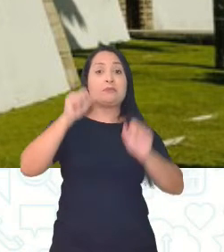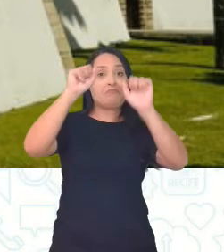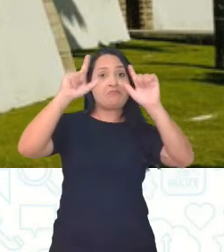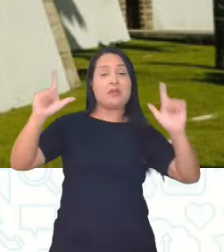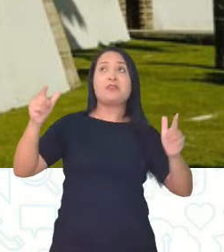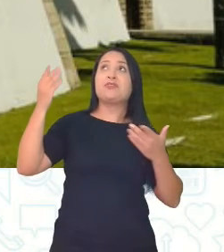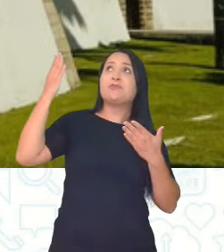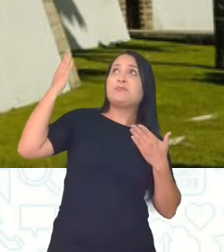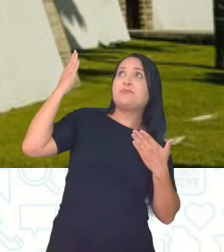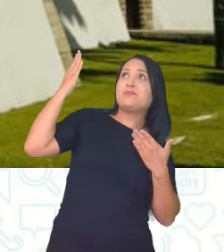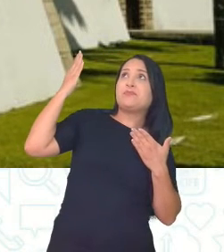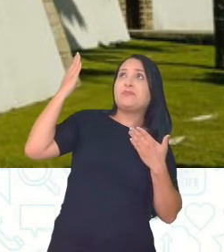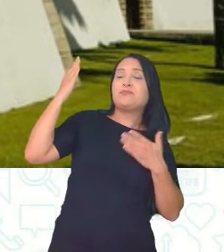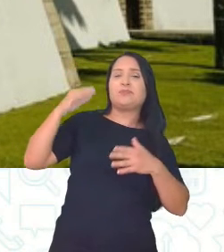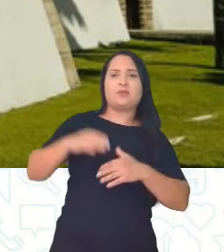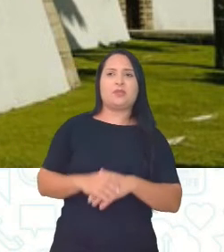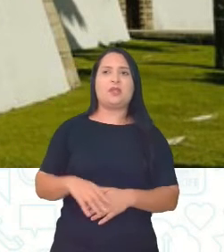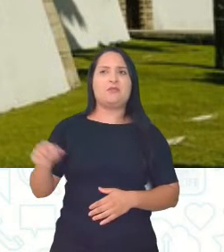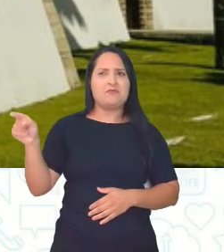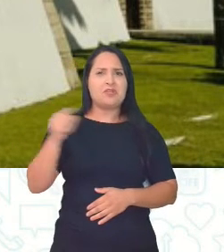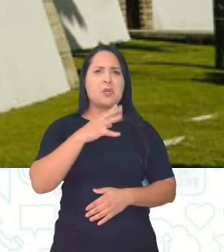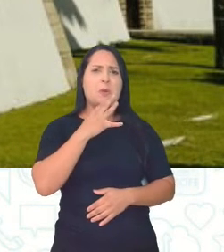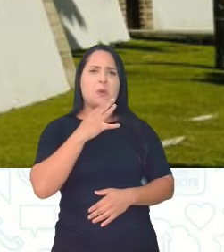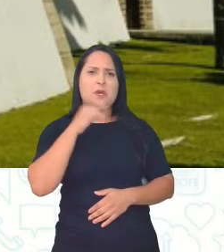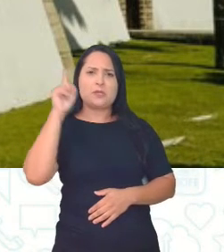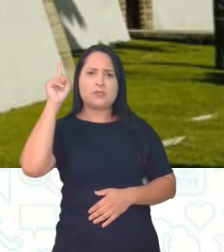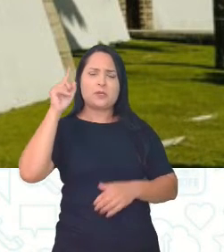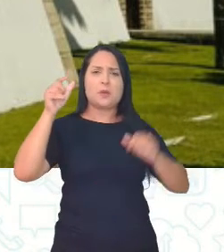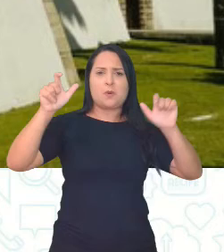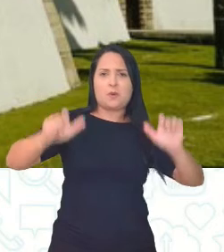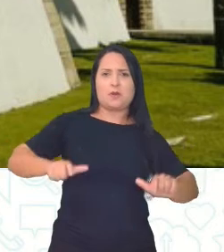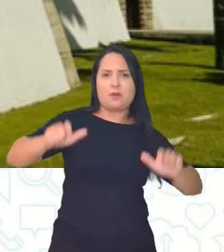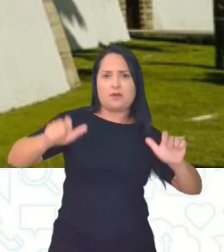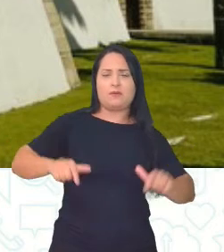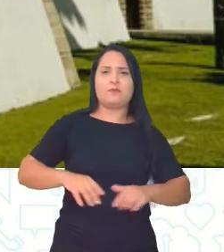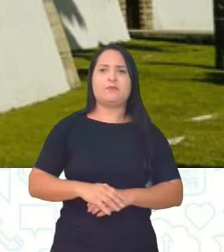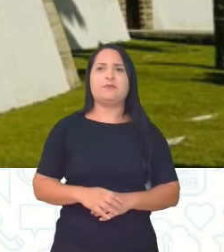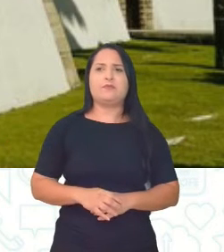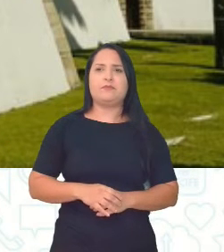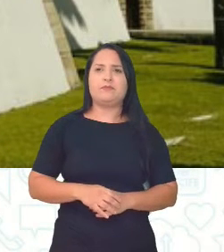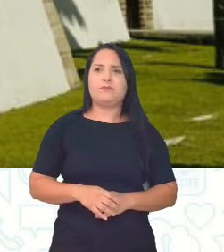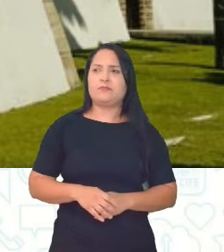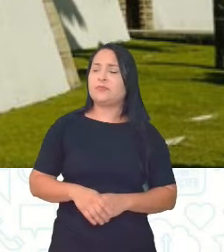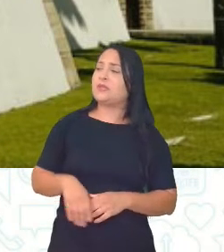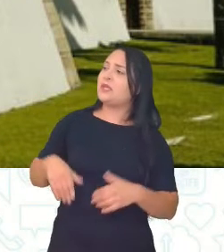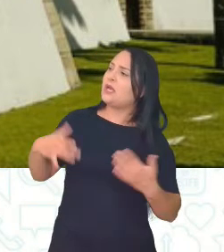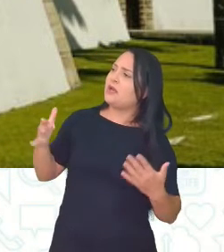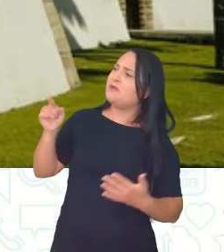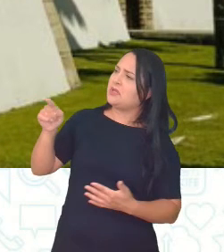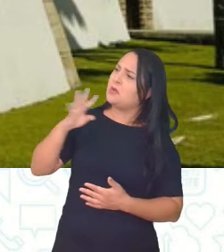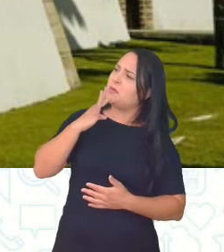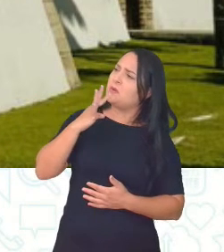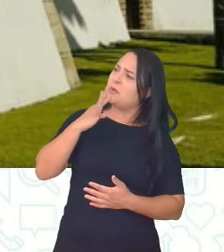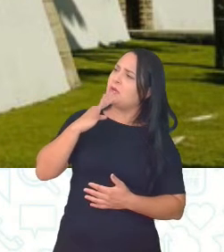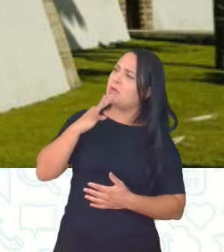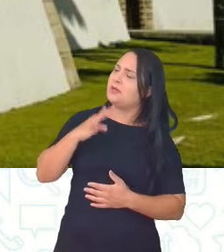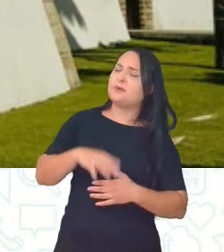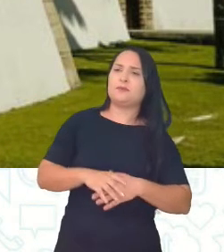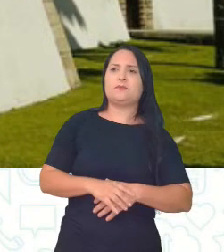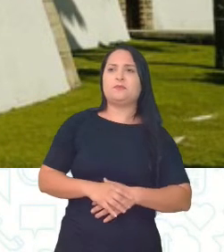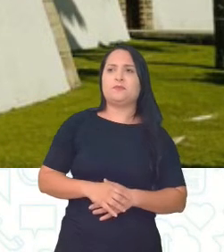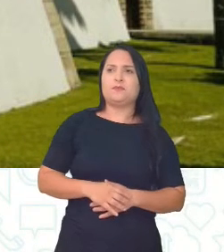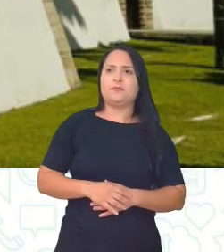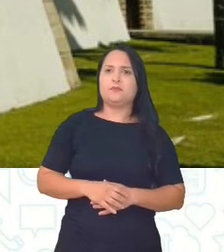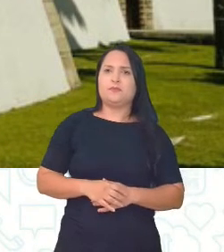E aí, vocês reconhecem esse lugar? E aí, professor Gilson, o senhor conhece aí esse...